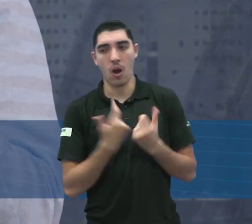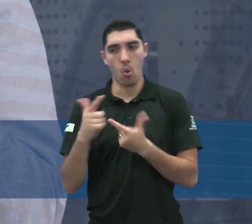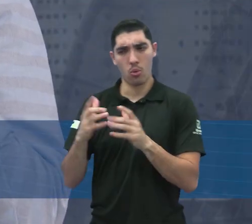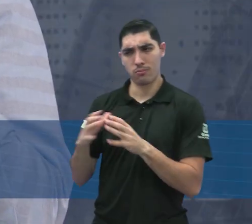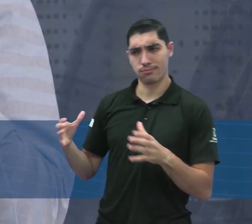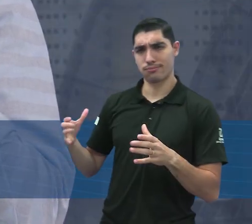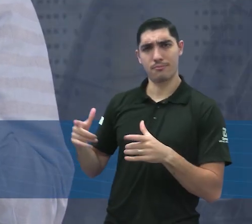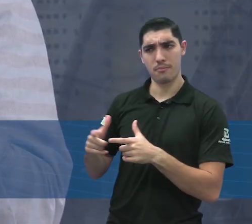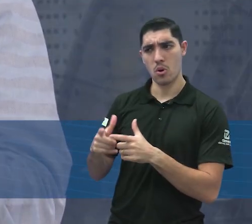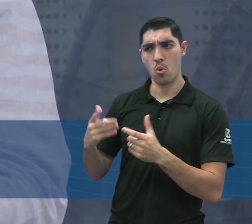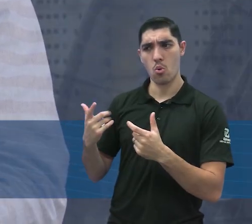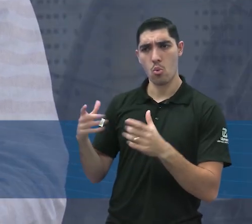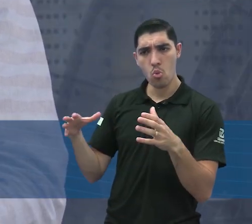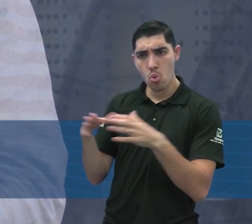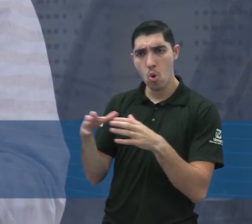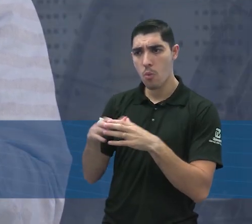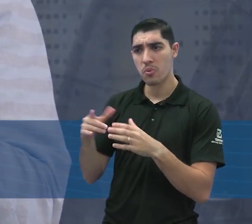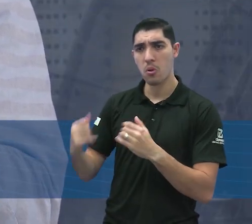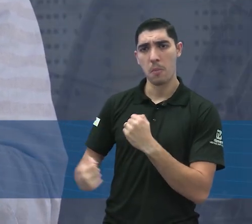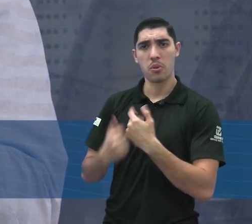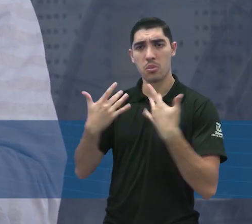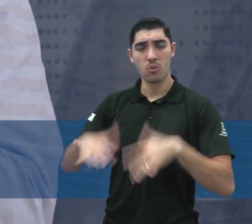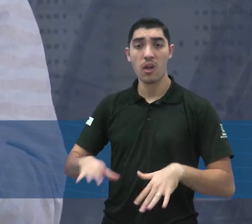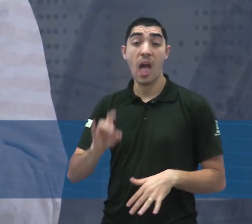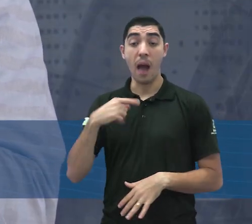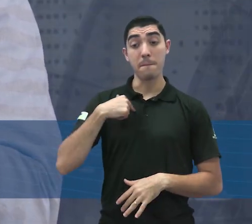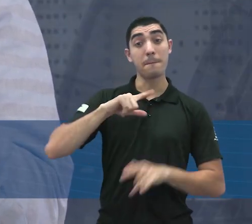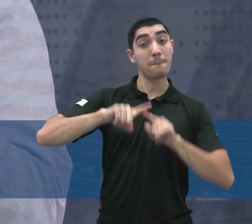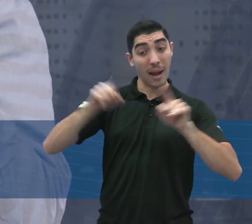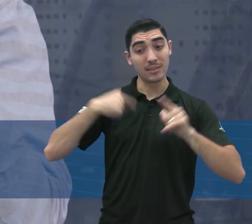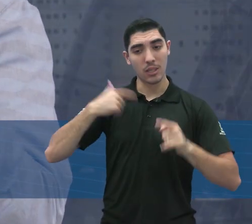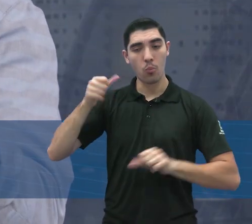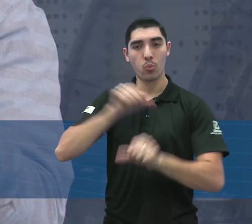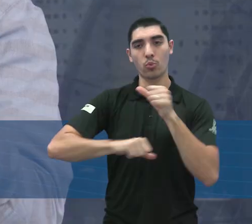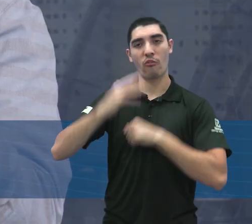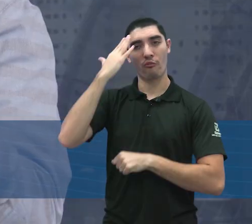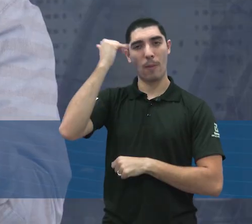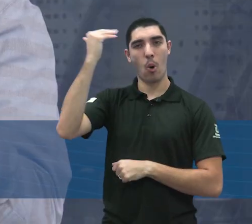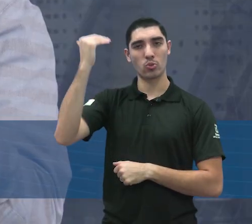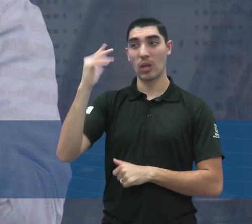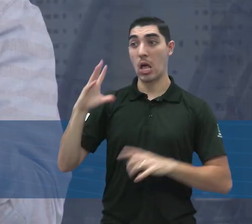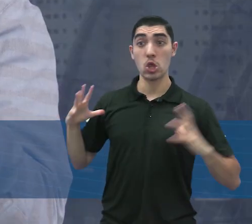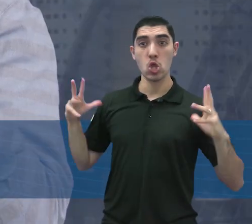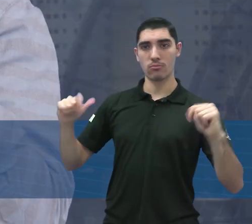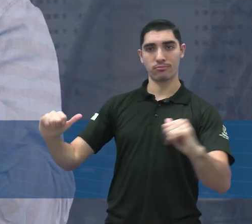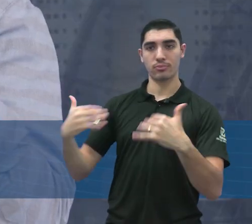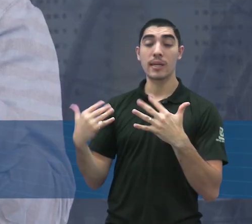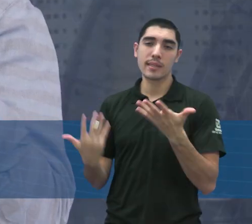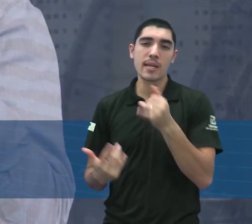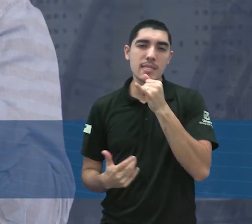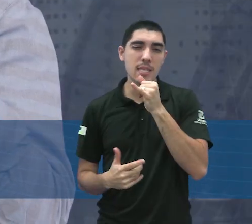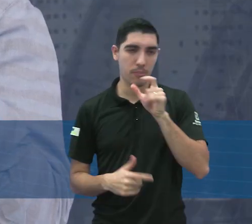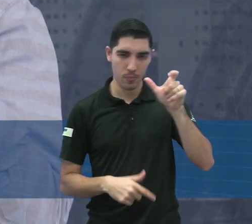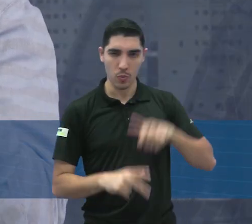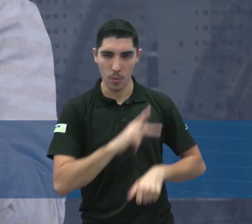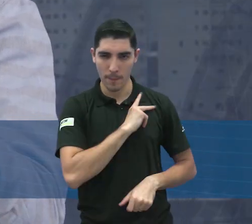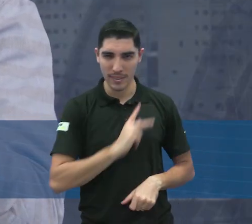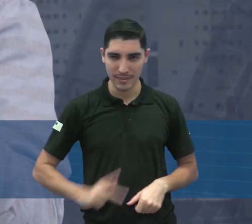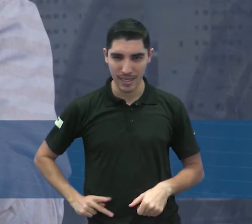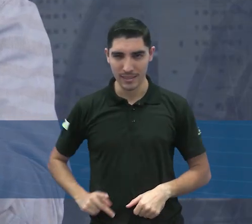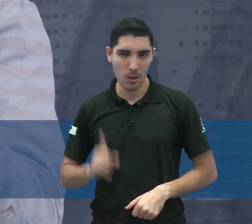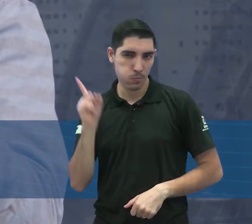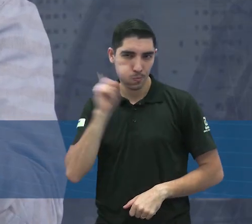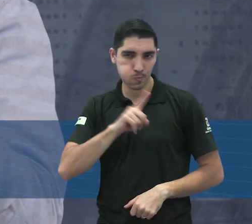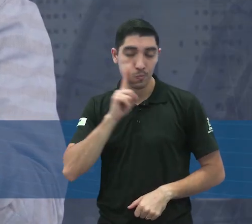isso tornar a pessoa popular. E o Trump utiliza mais ou menos essa estratégia enquanto presidente dos Estados Unidos e mais em